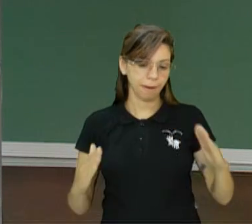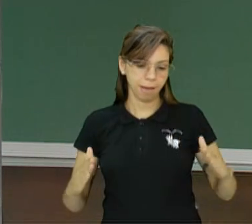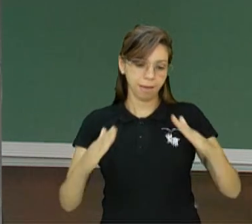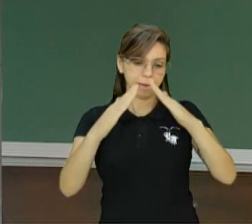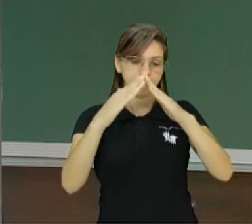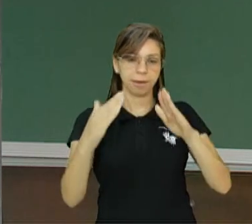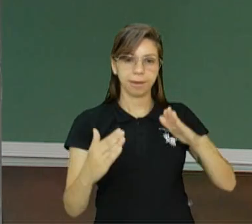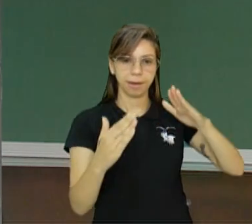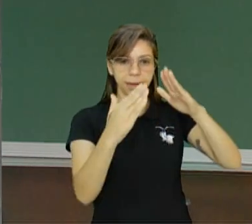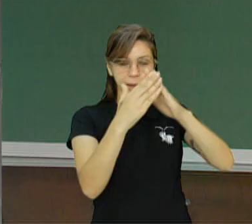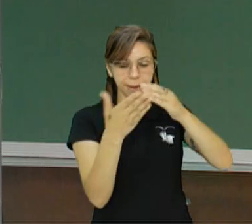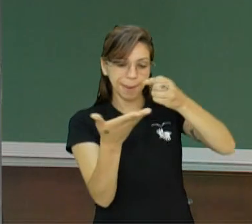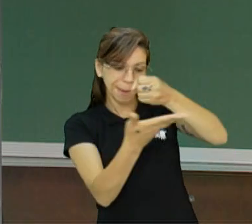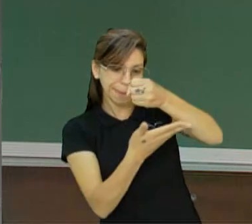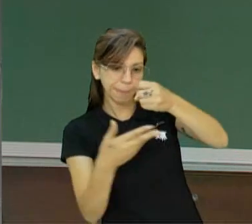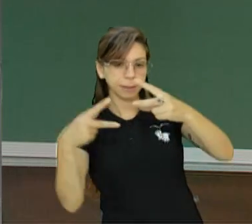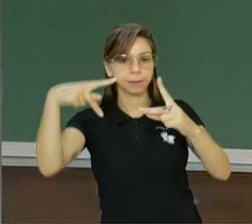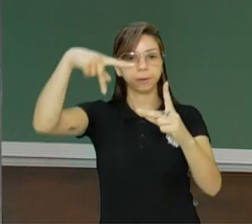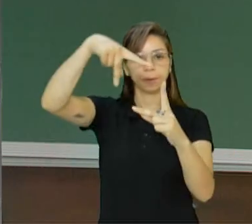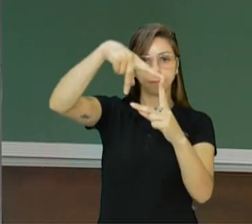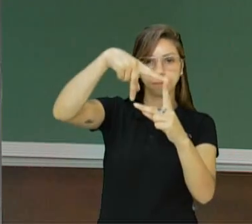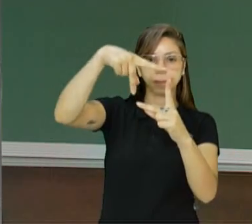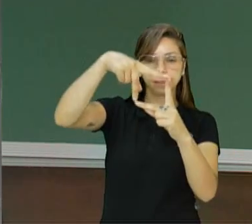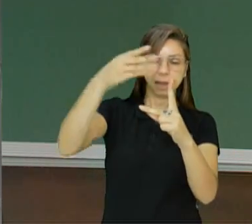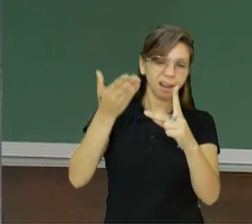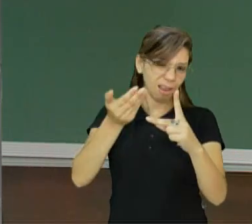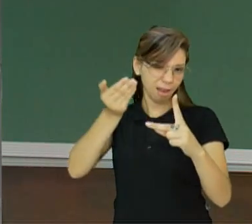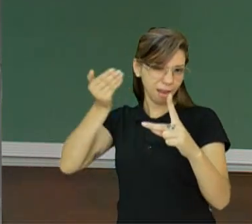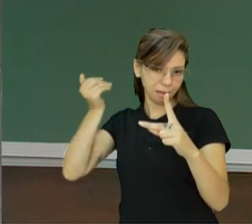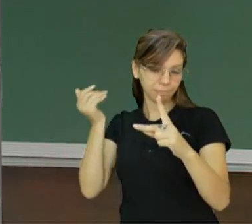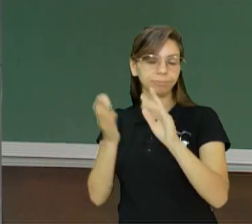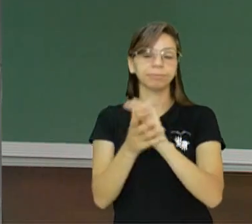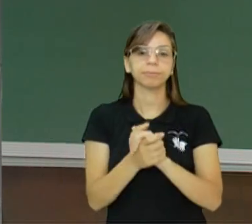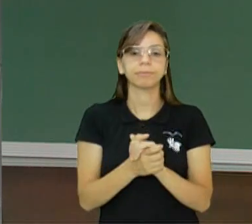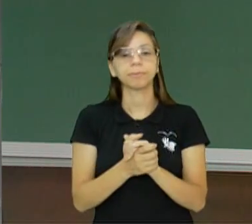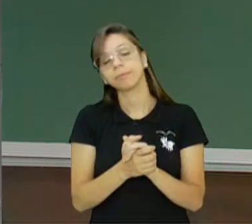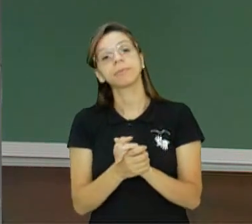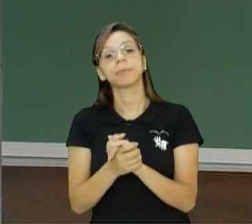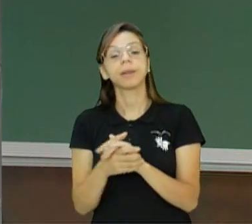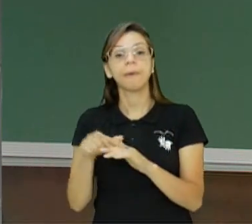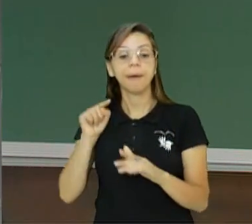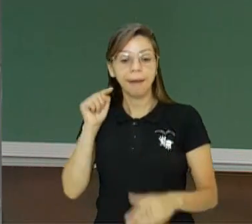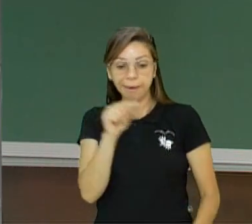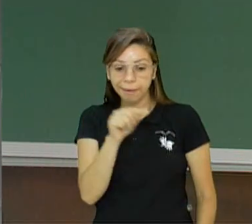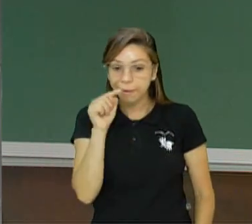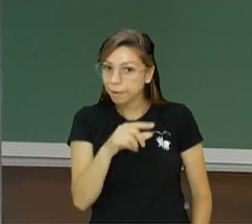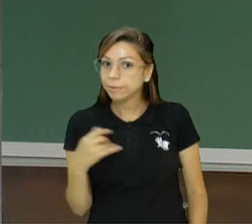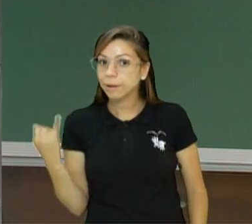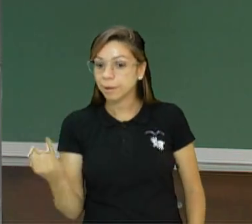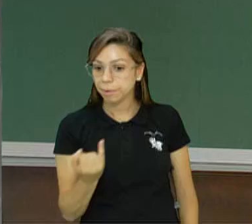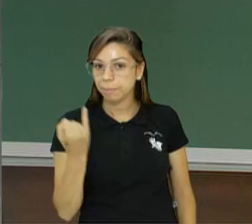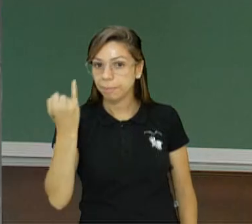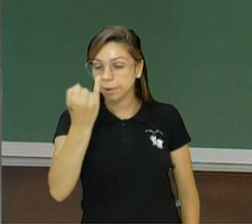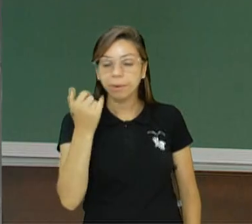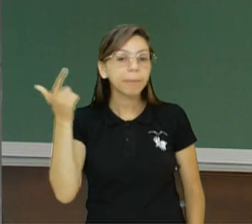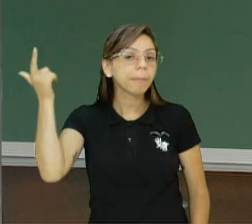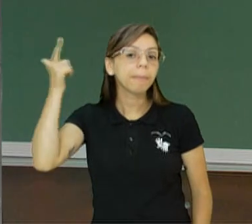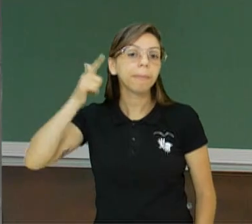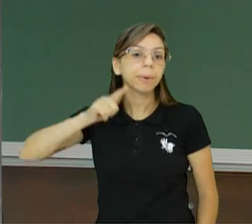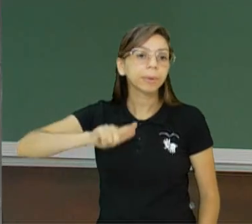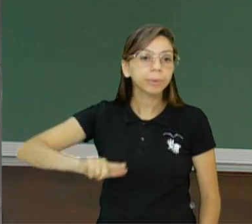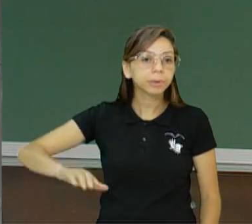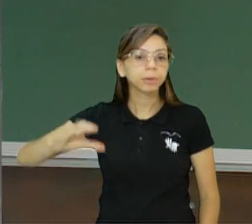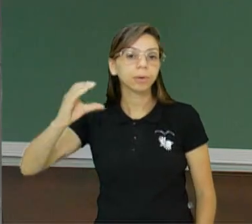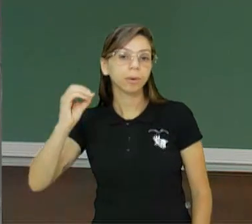base quadrada lá no início? Então, ela vai ser a nossa parte fundamental para conseguir montar o nosso